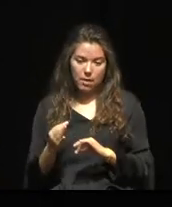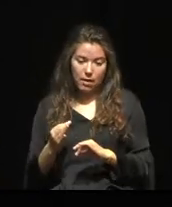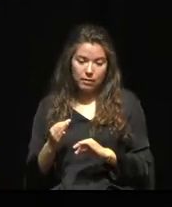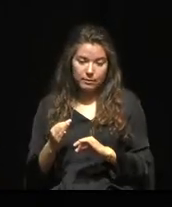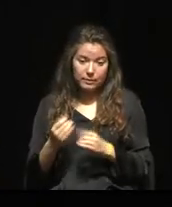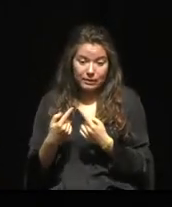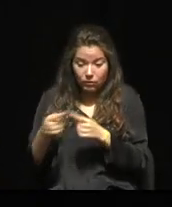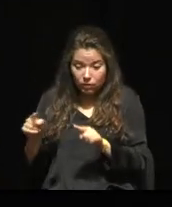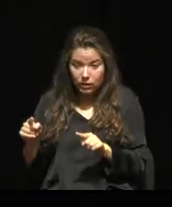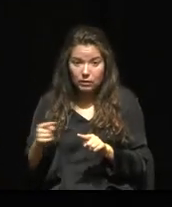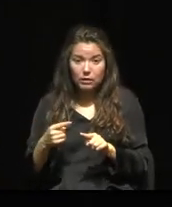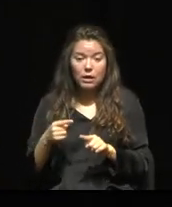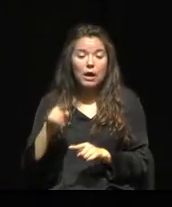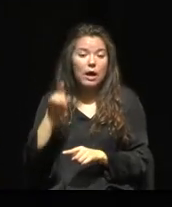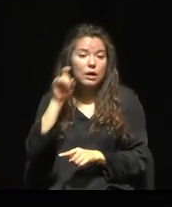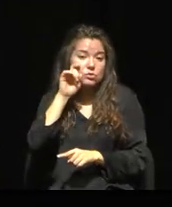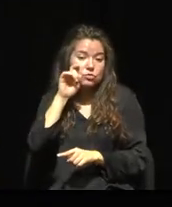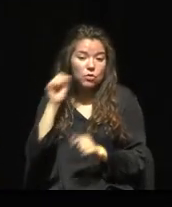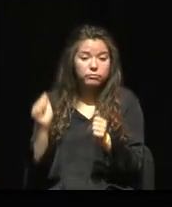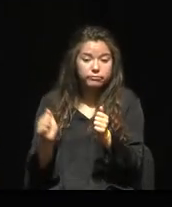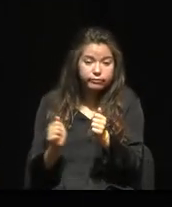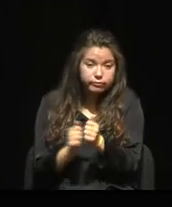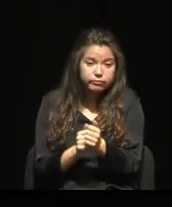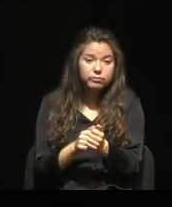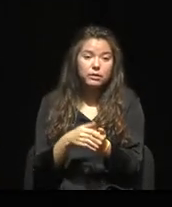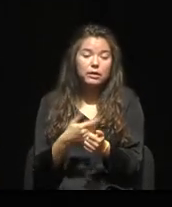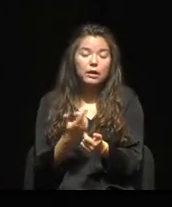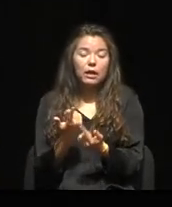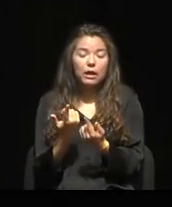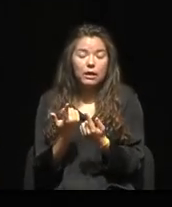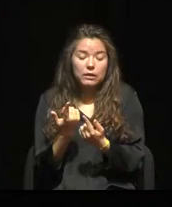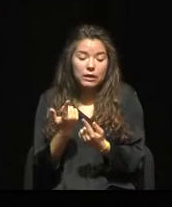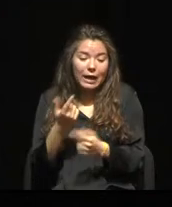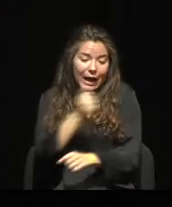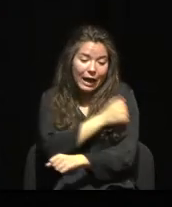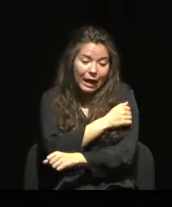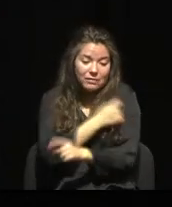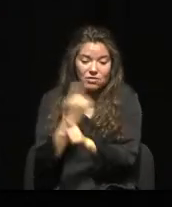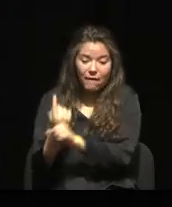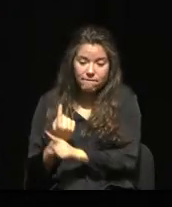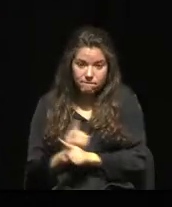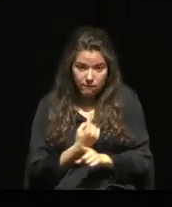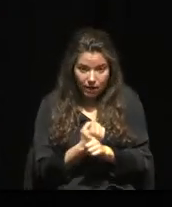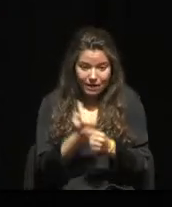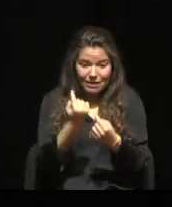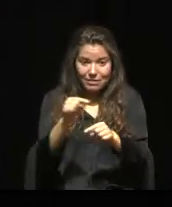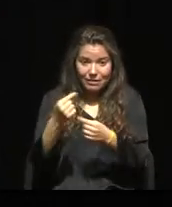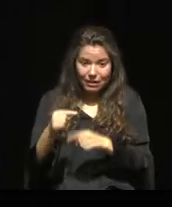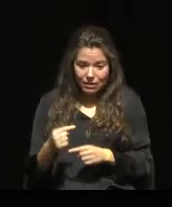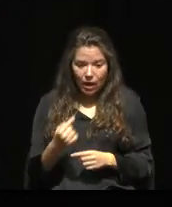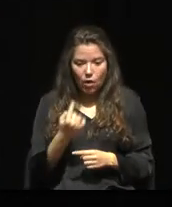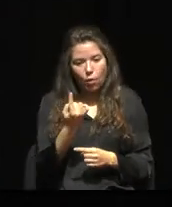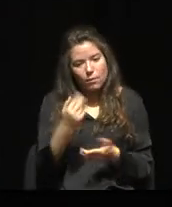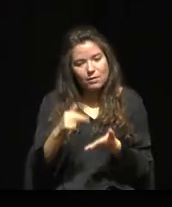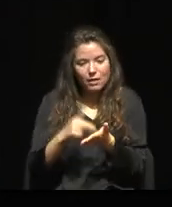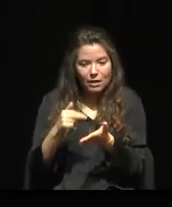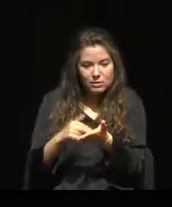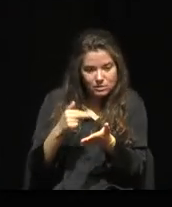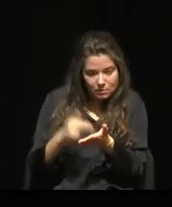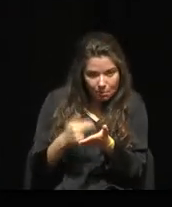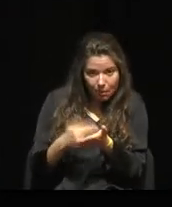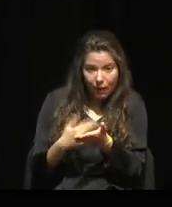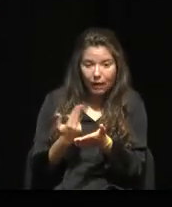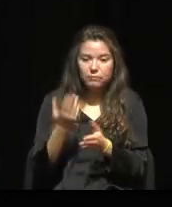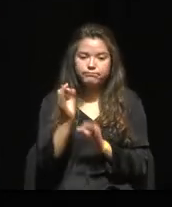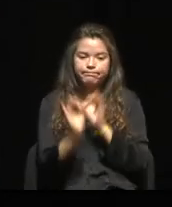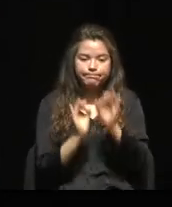à senhora vereadora da Habitação temos vindo a dar conhecimento de uma série de casas municipais desabitadas umas à espera de intervenção outras